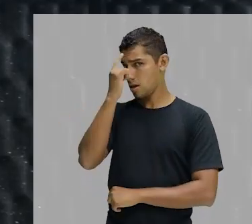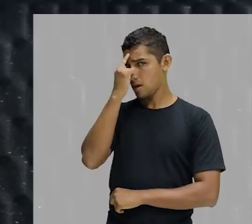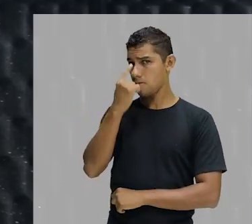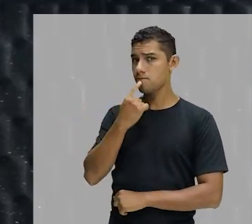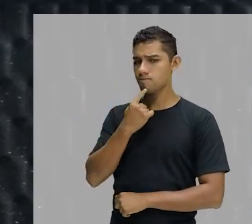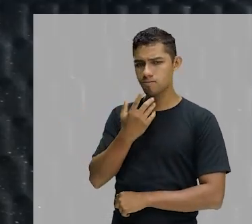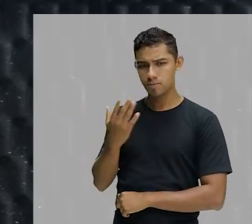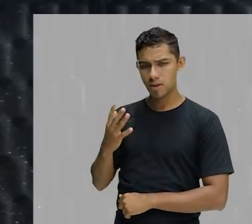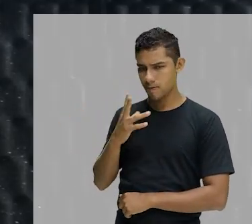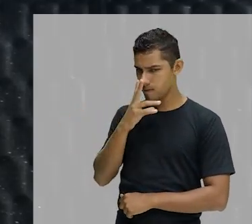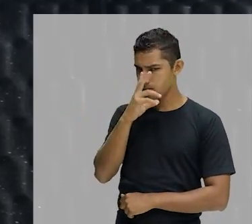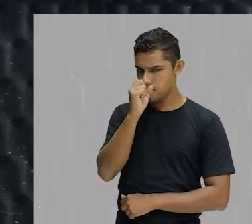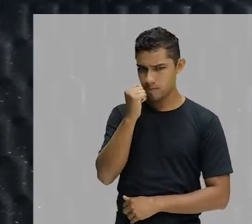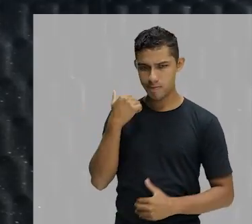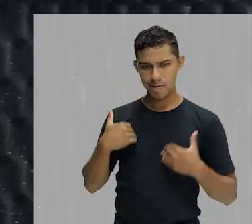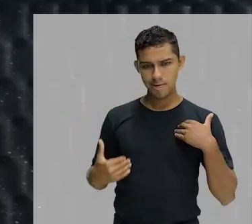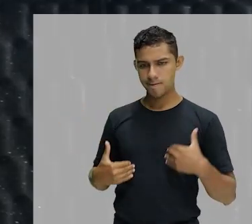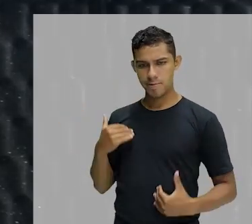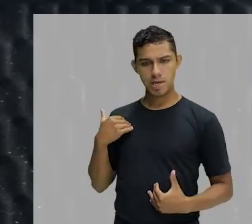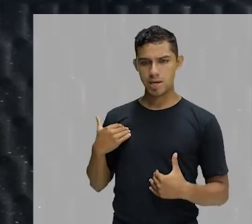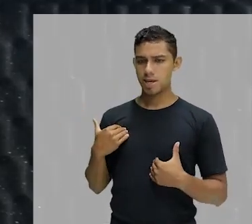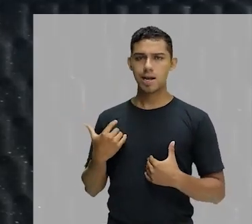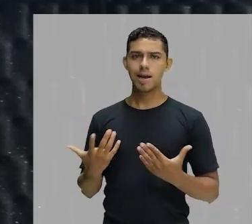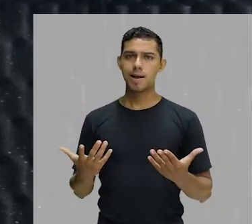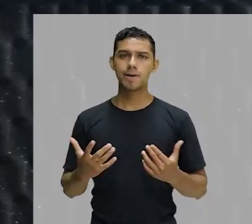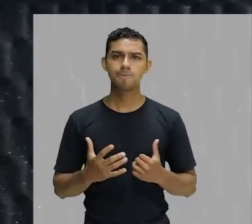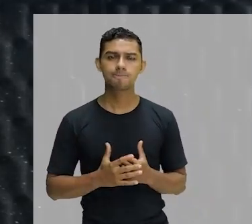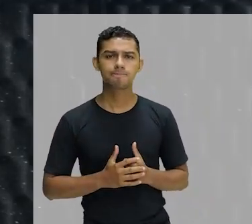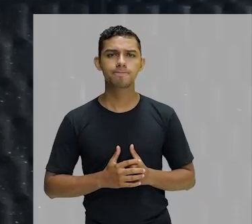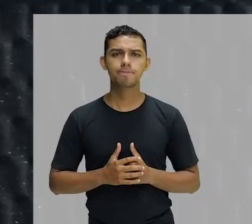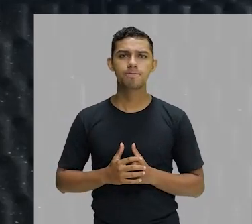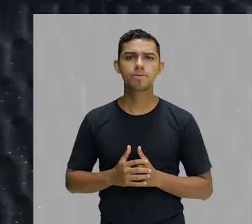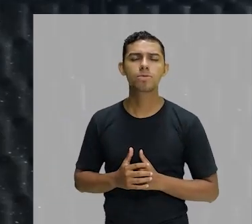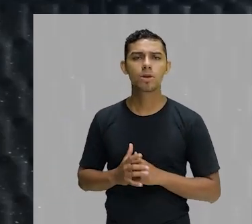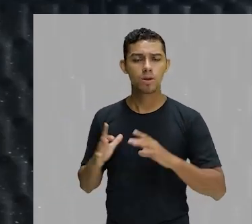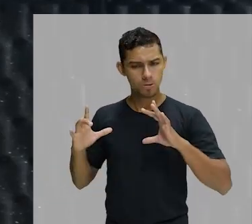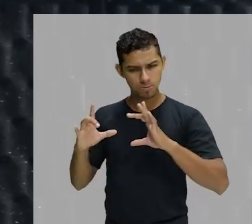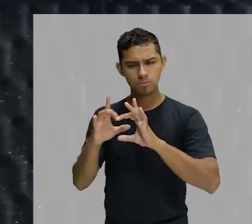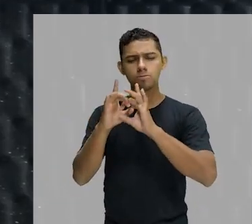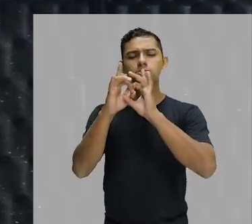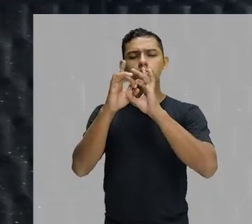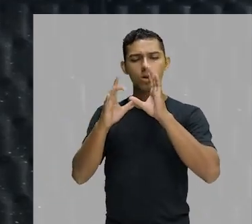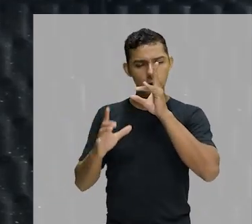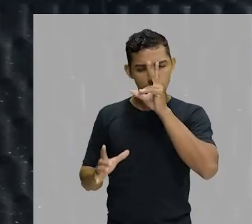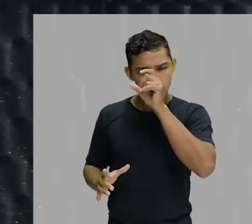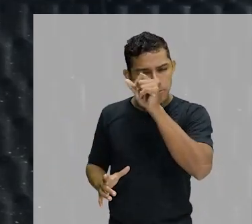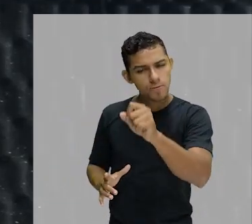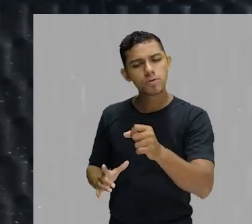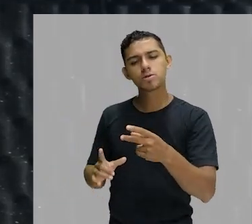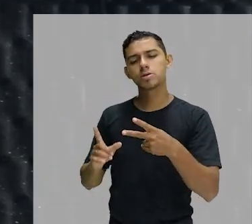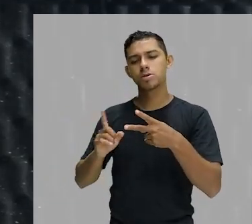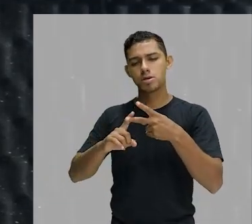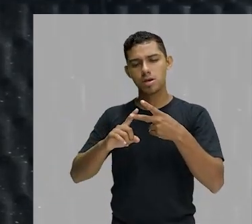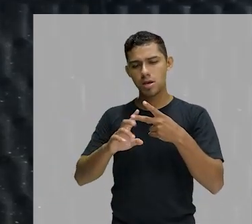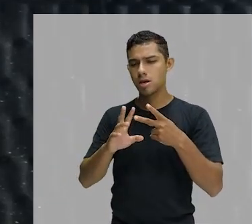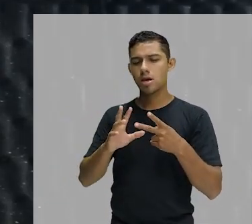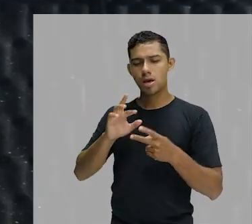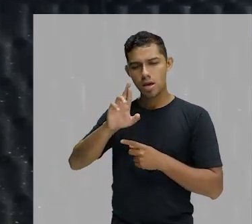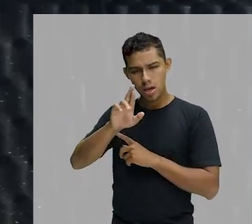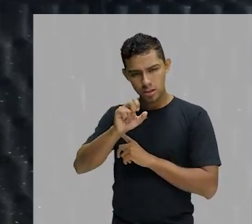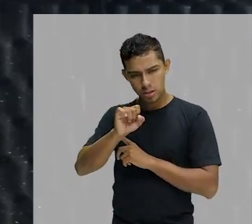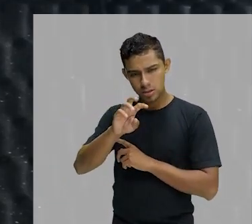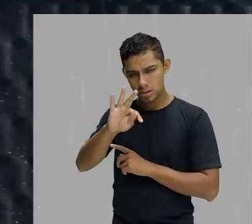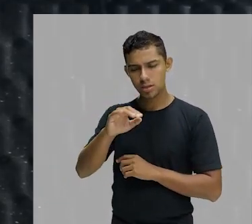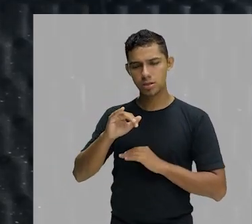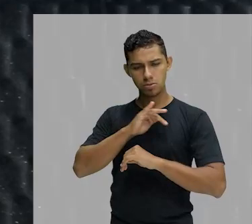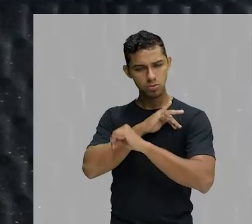que uma capacidade física, a gente não trabalha ela desligada de outra. Aqui tem muita força, aqui tem muita resistência muscular, tem